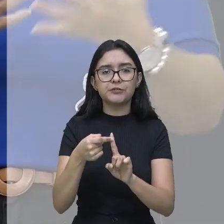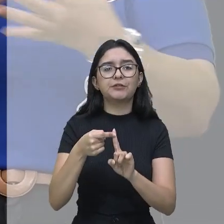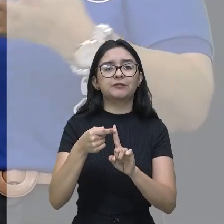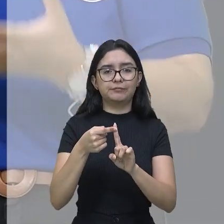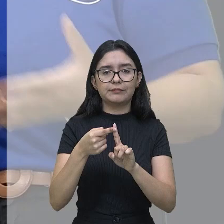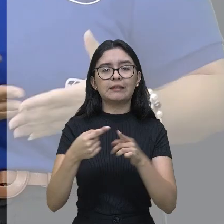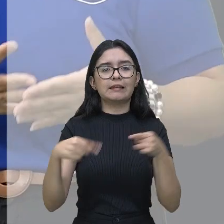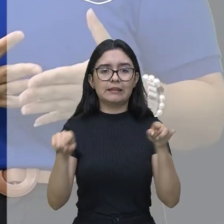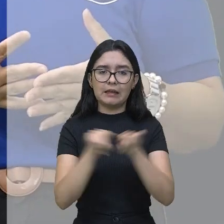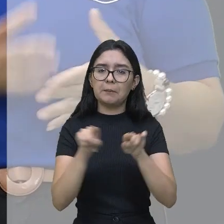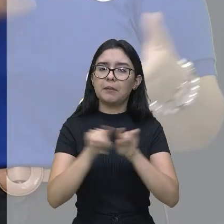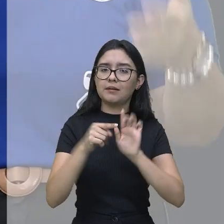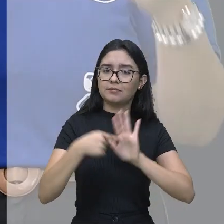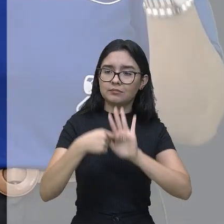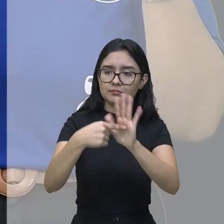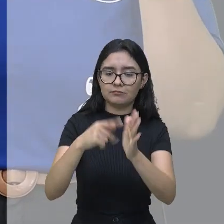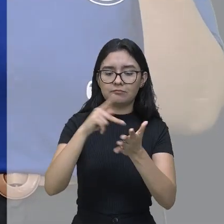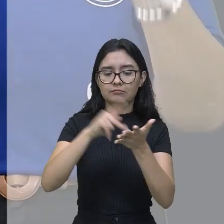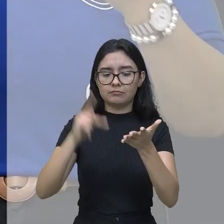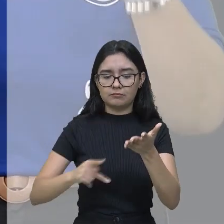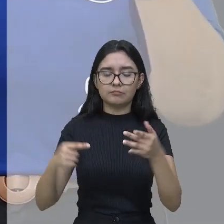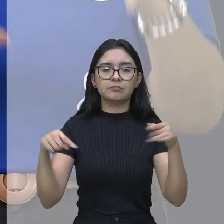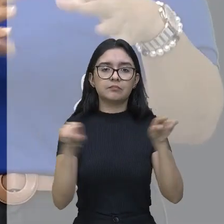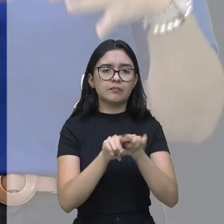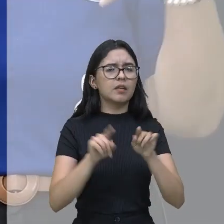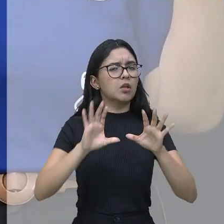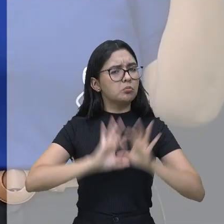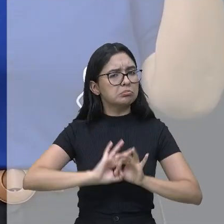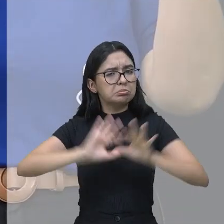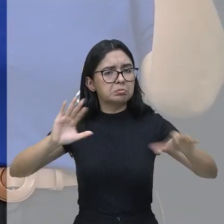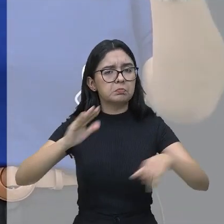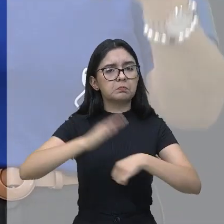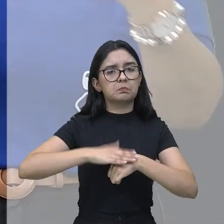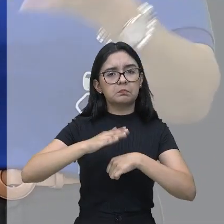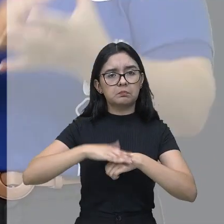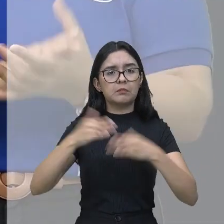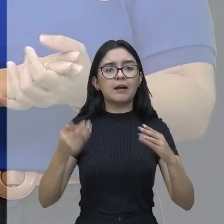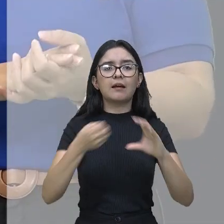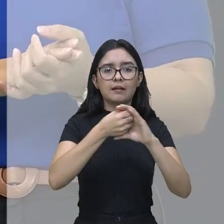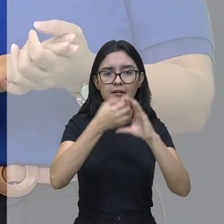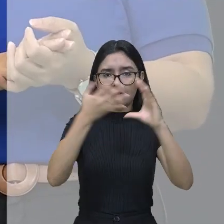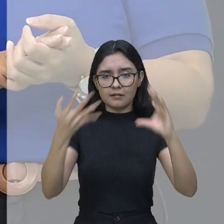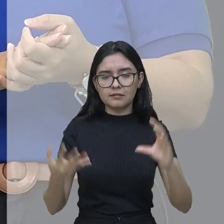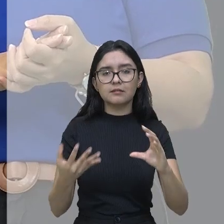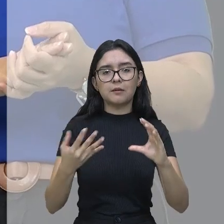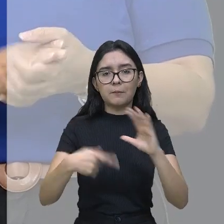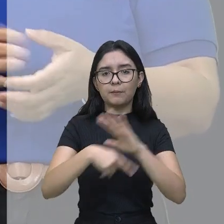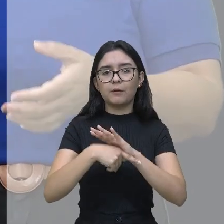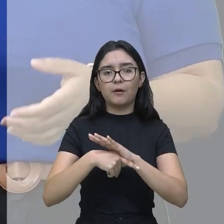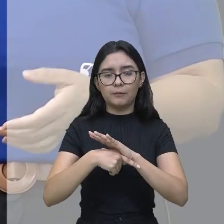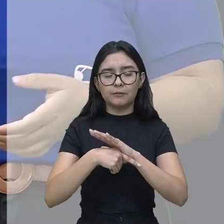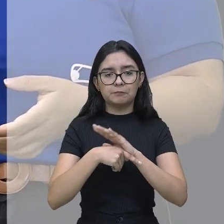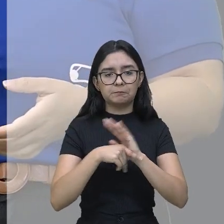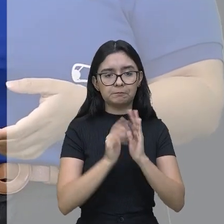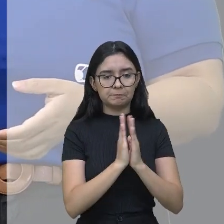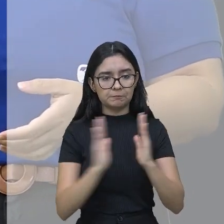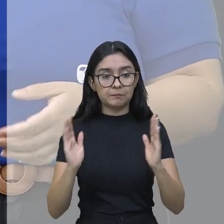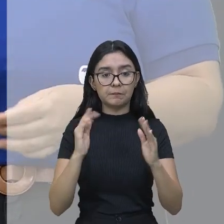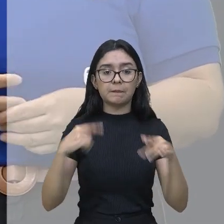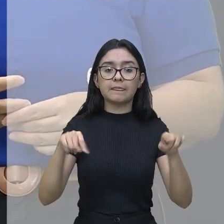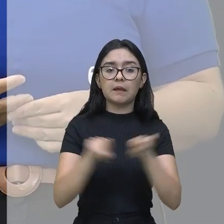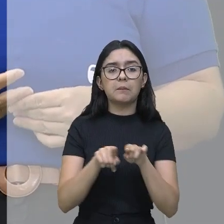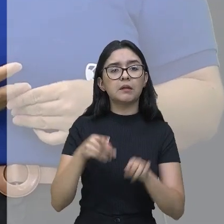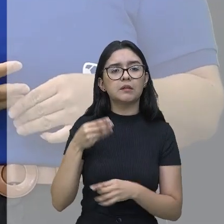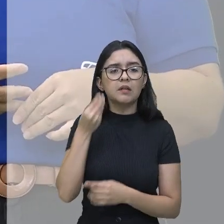também pôde se expressar dessa forma, né? Então, a sua liberdade se caracterizava justamente nesse processo, né? E